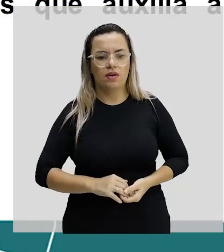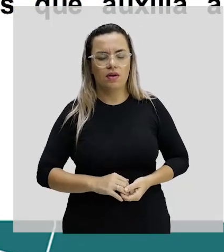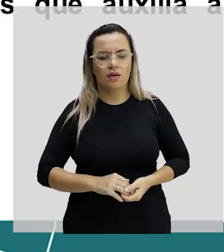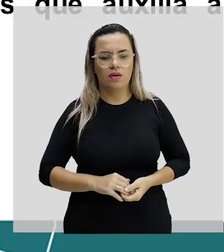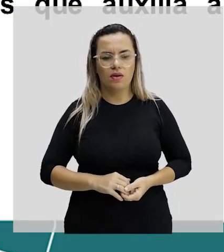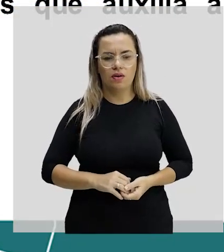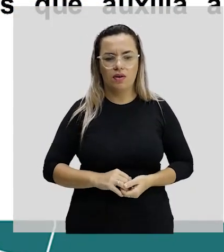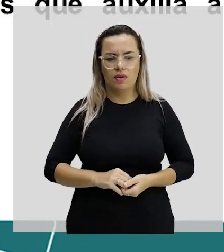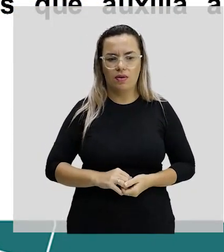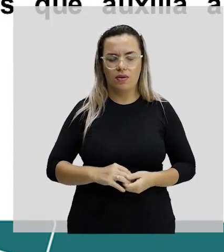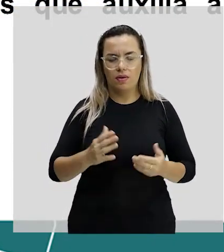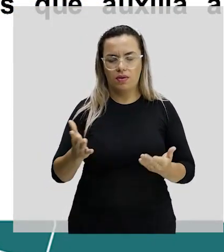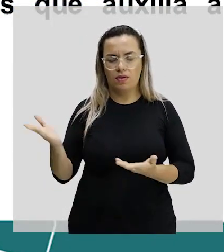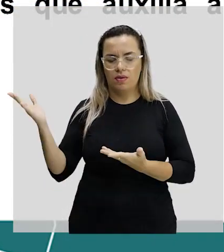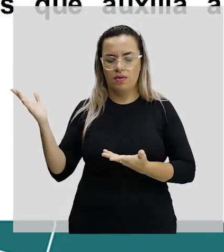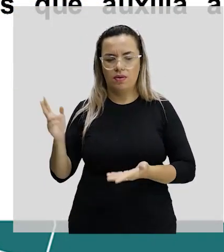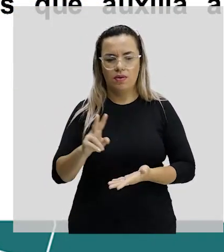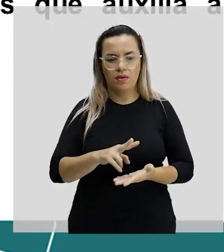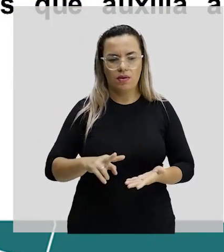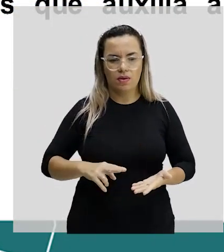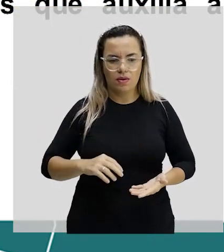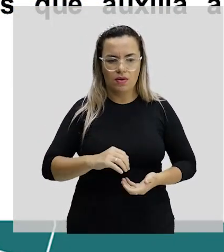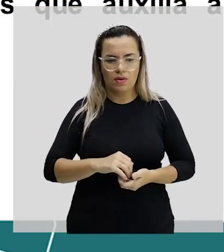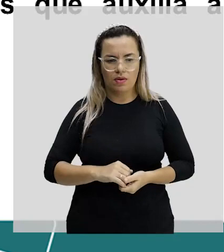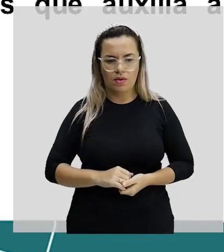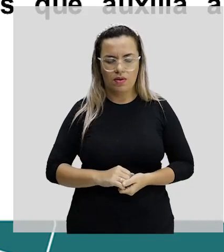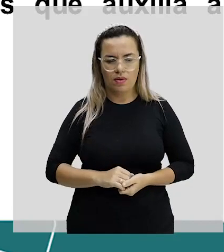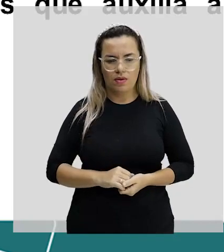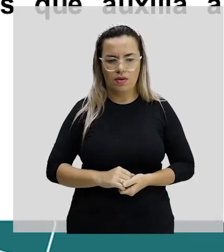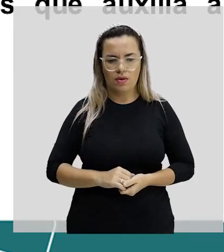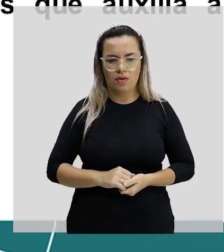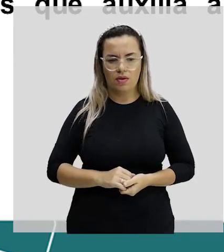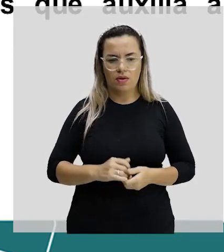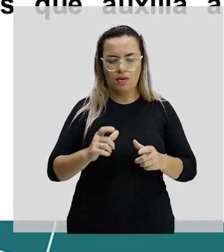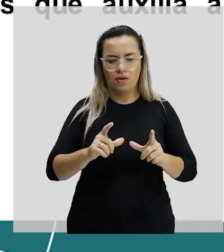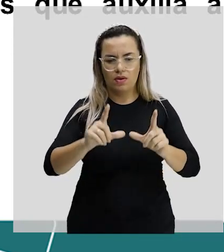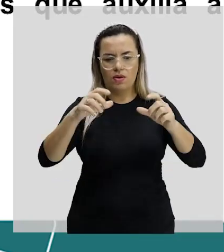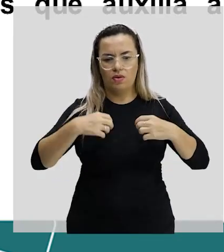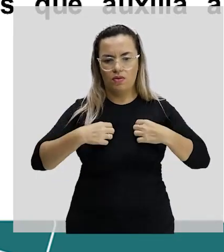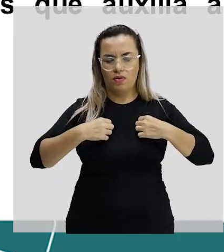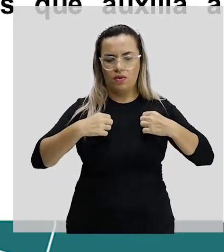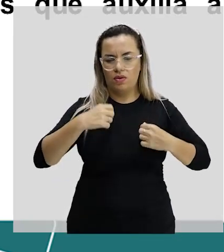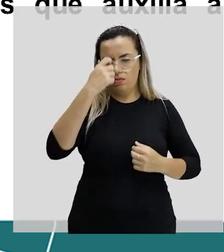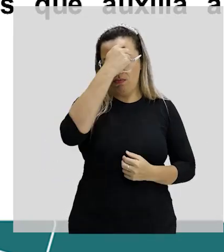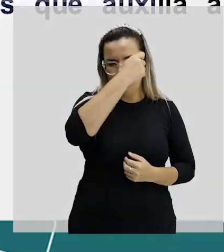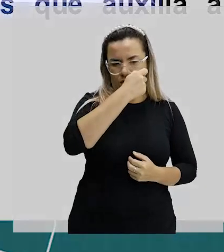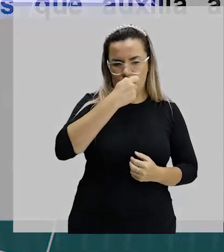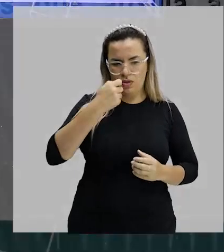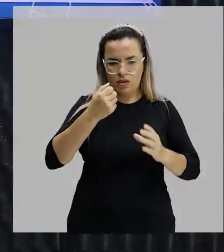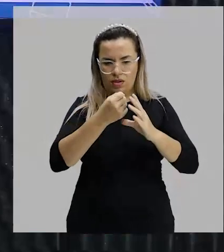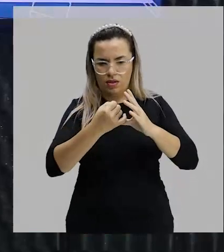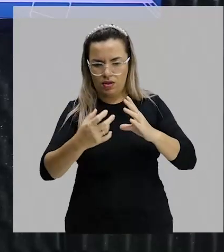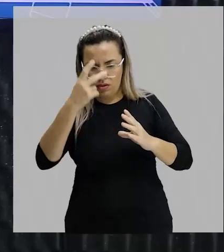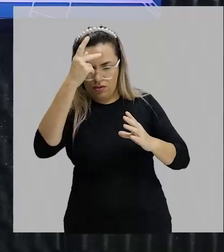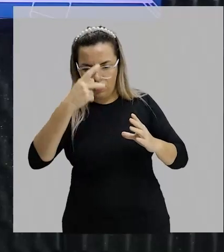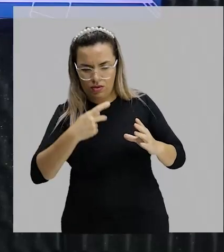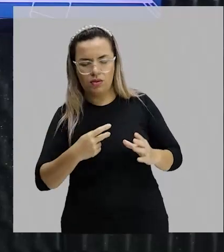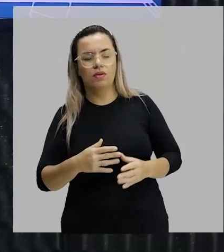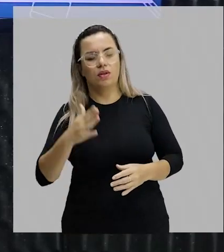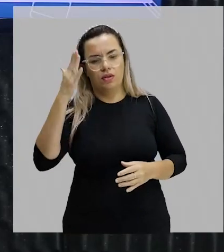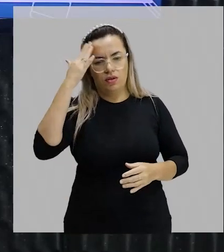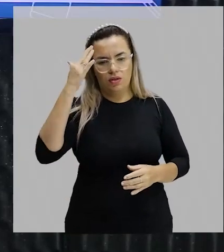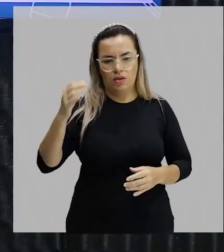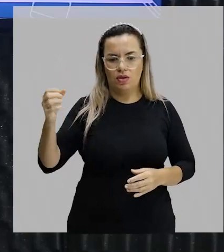figurino, maquiagem, ensaio, luz, texto, palco, eu não falei nem metade, mas falei o bruto para a gente entender.